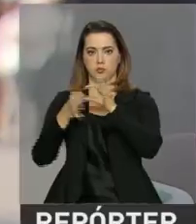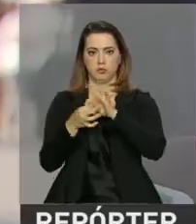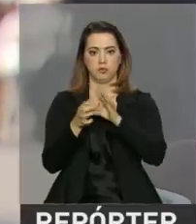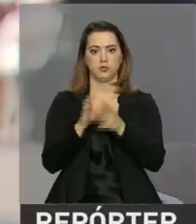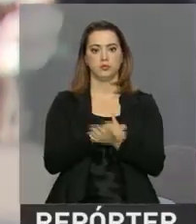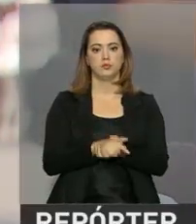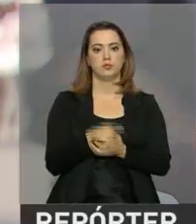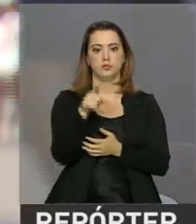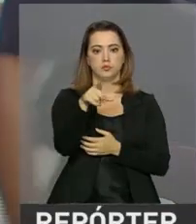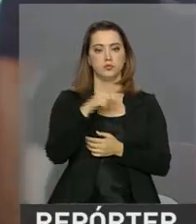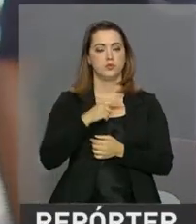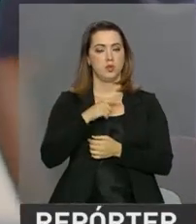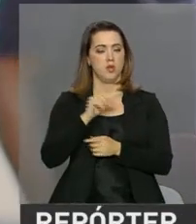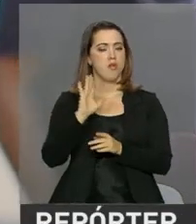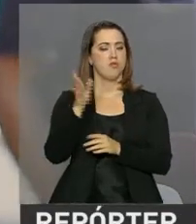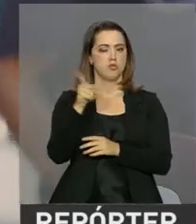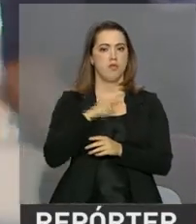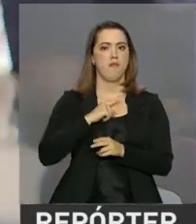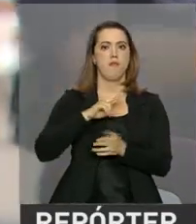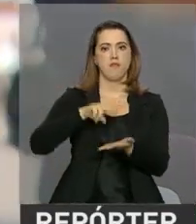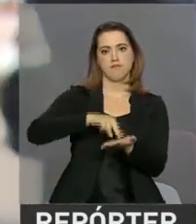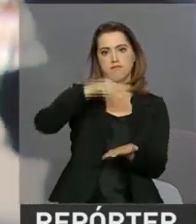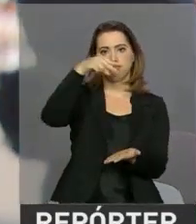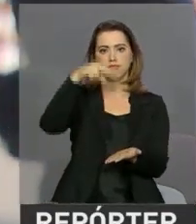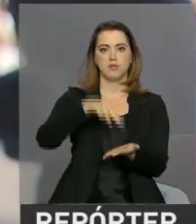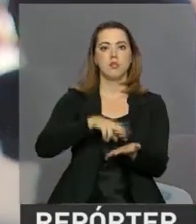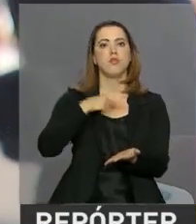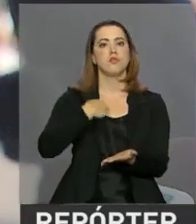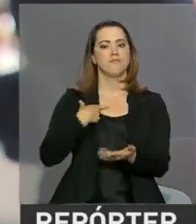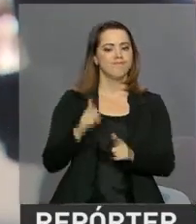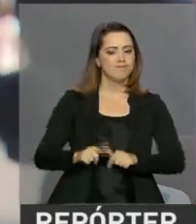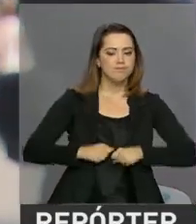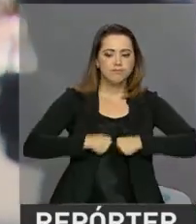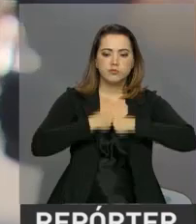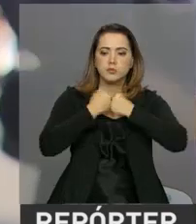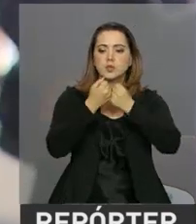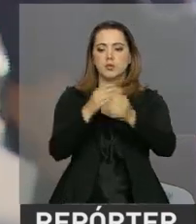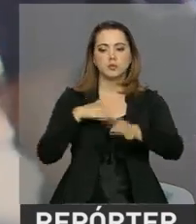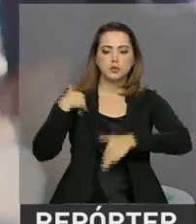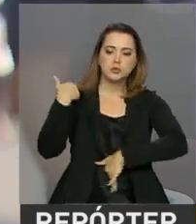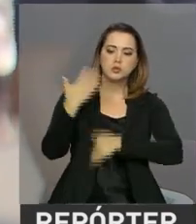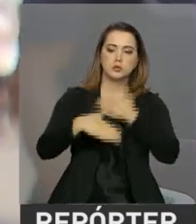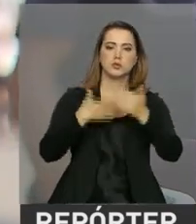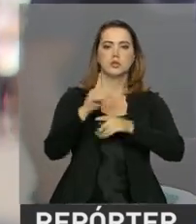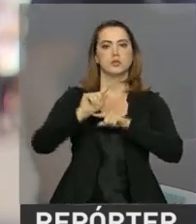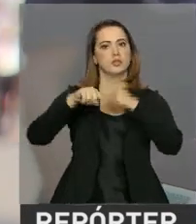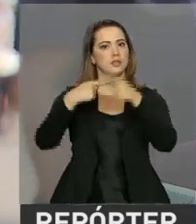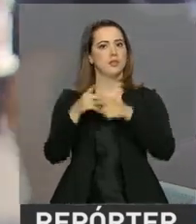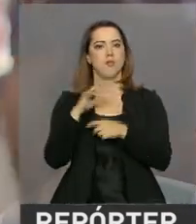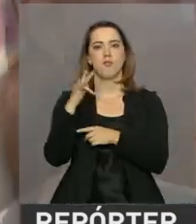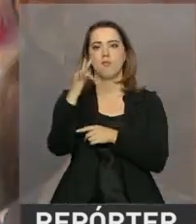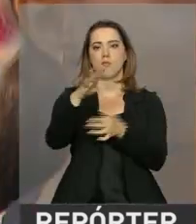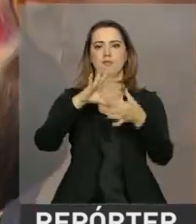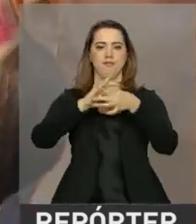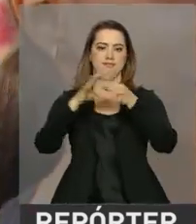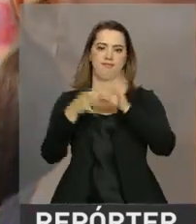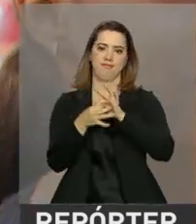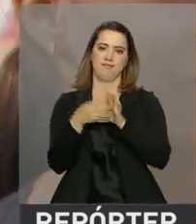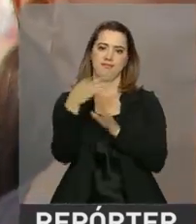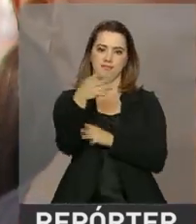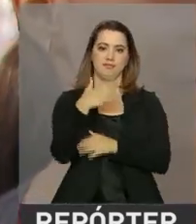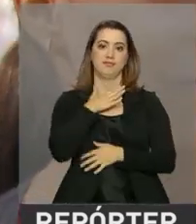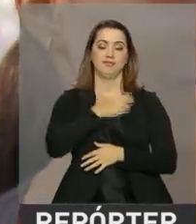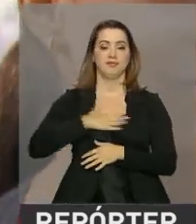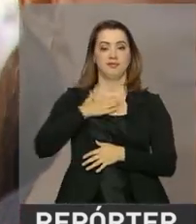eu faço né há 7 anos ginástica e ainda tô lutando para continuar e tentar ir pras Olimpíadas também eu tô